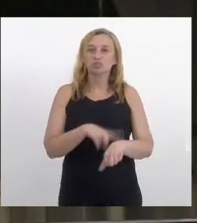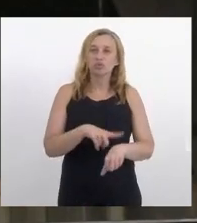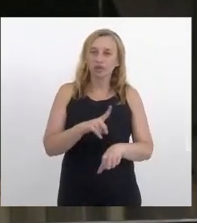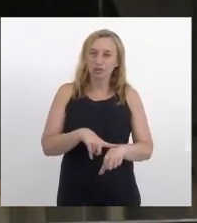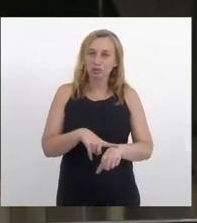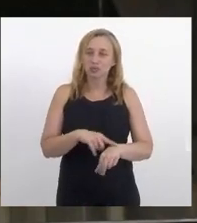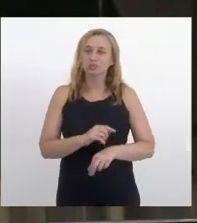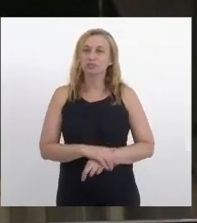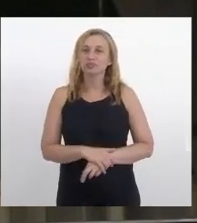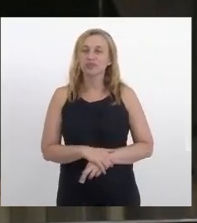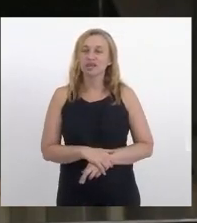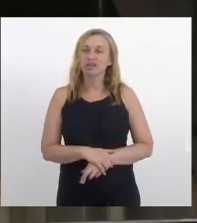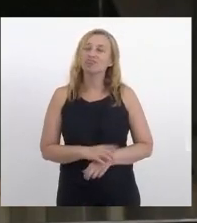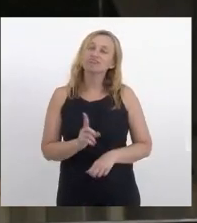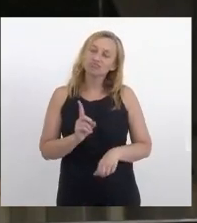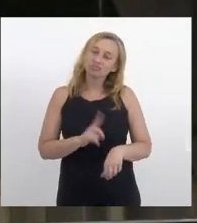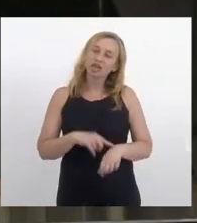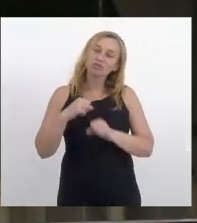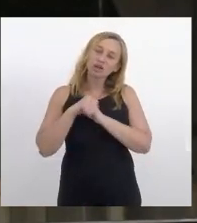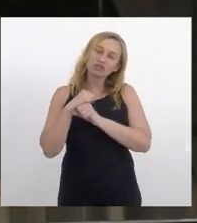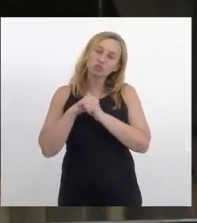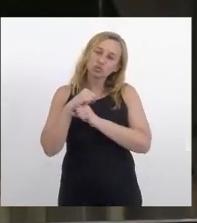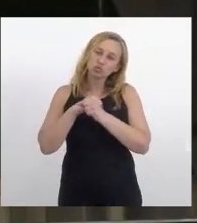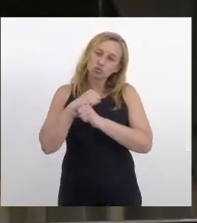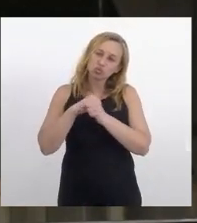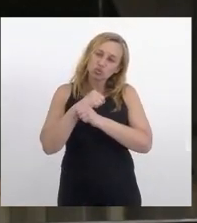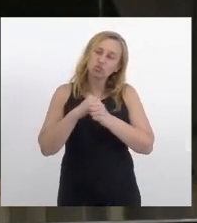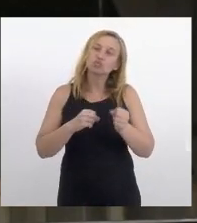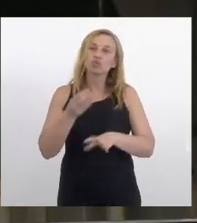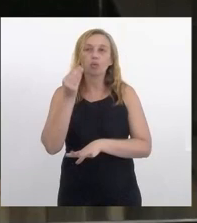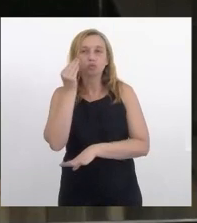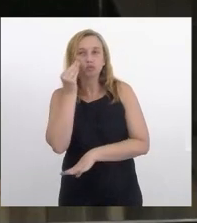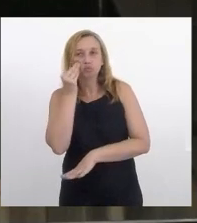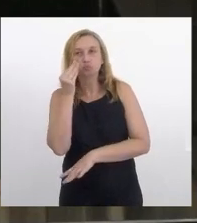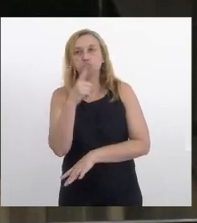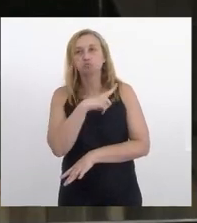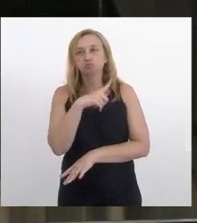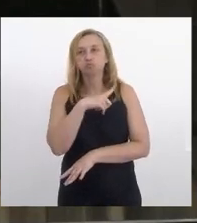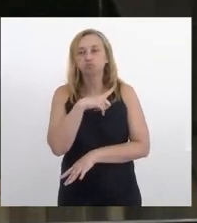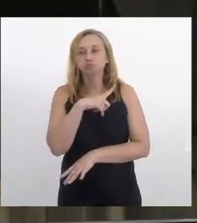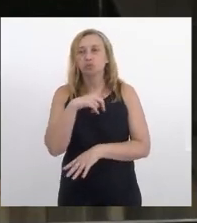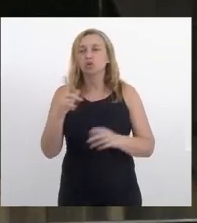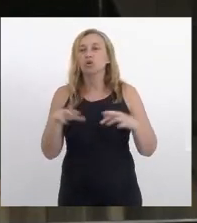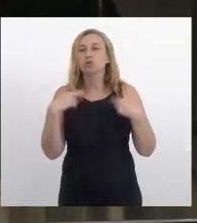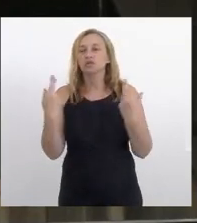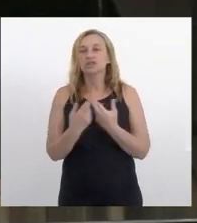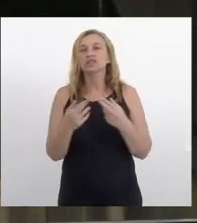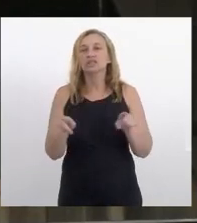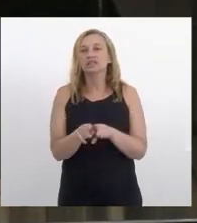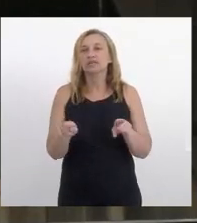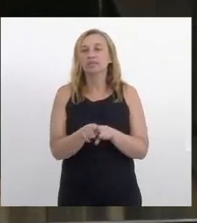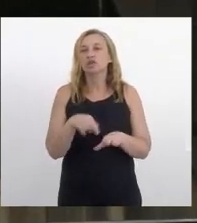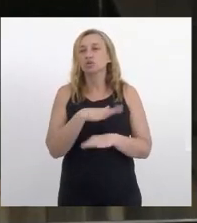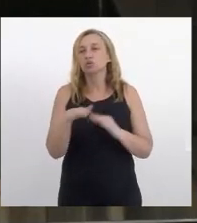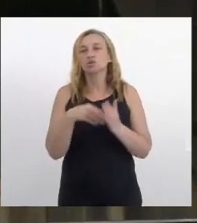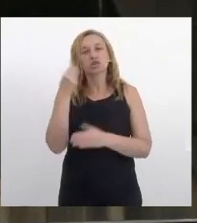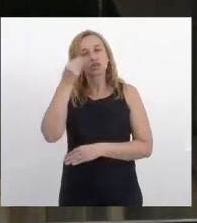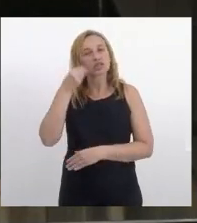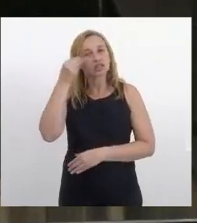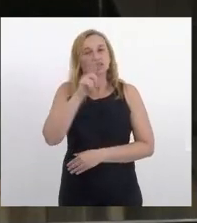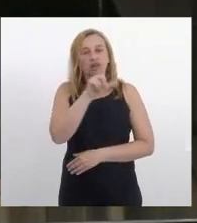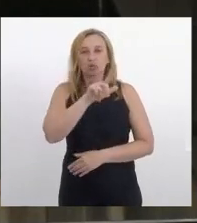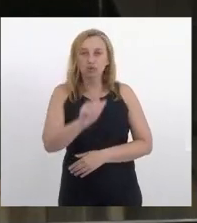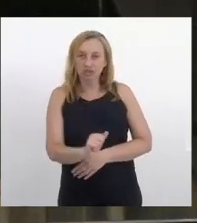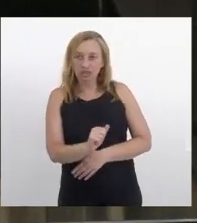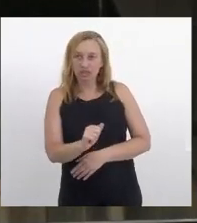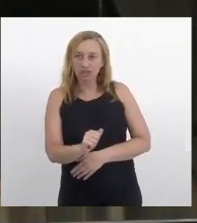que há algum tempo, alguns anos, tivemos a oportunidade de nos unir também a toda a experiência da Luzia